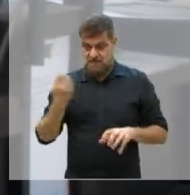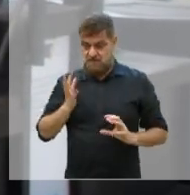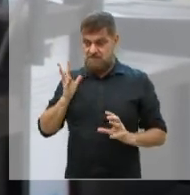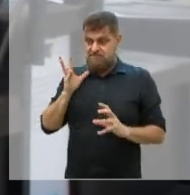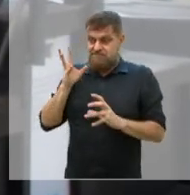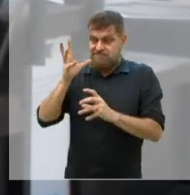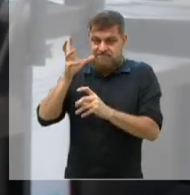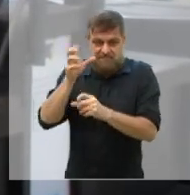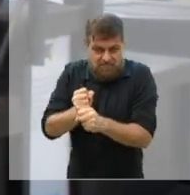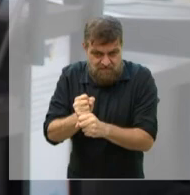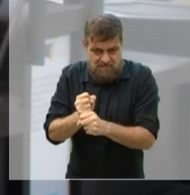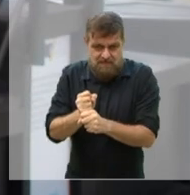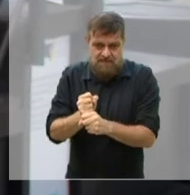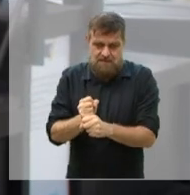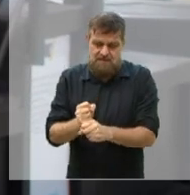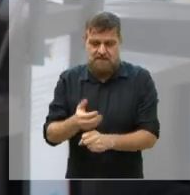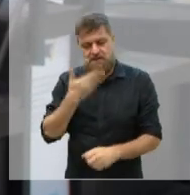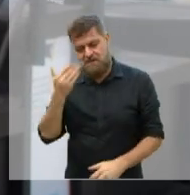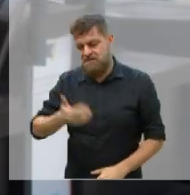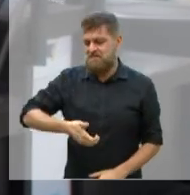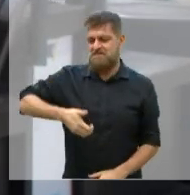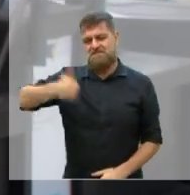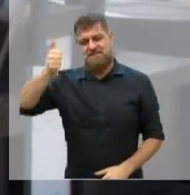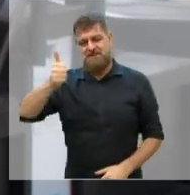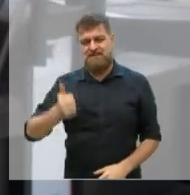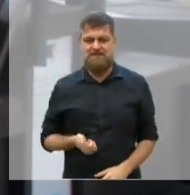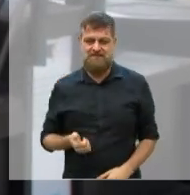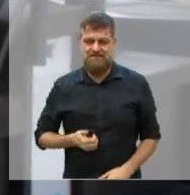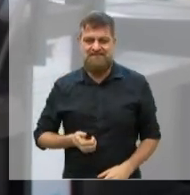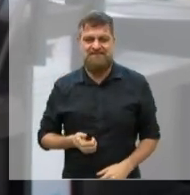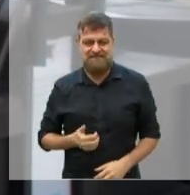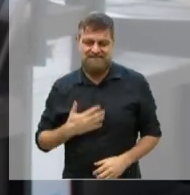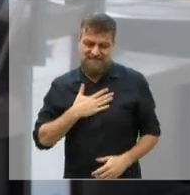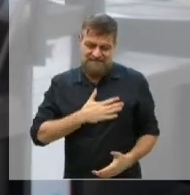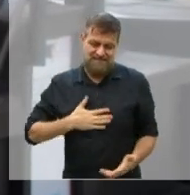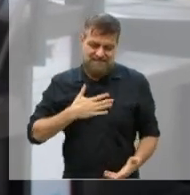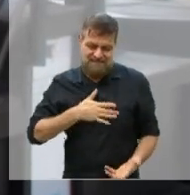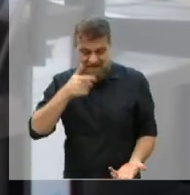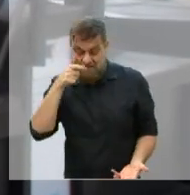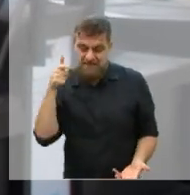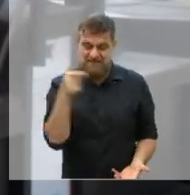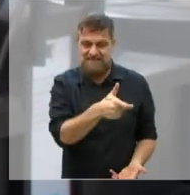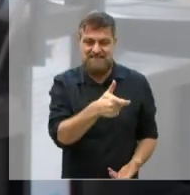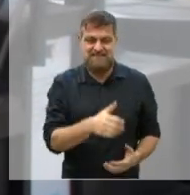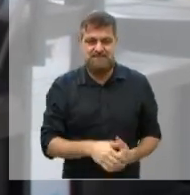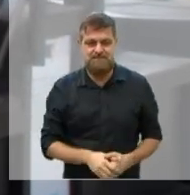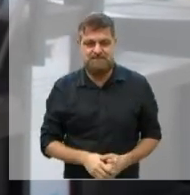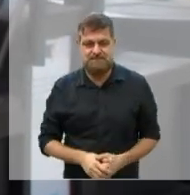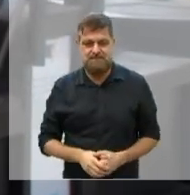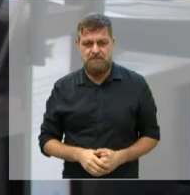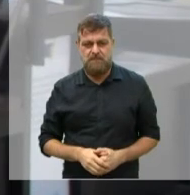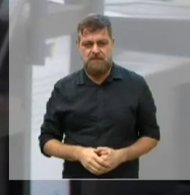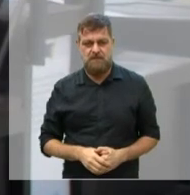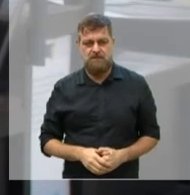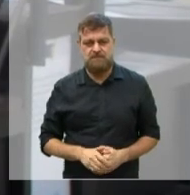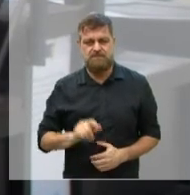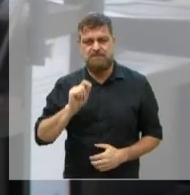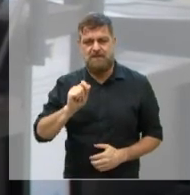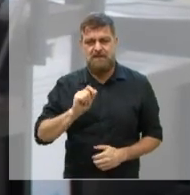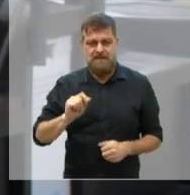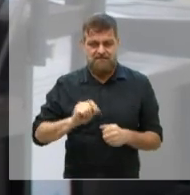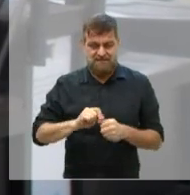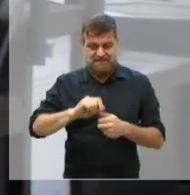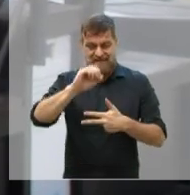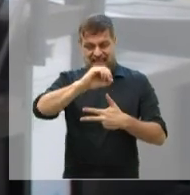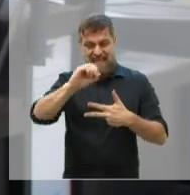consegue integrar essas coisas, a coisa fica muito mais divertida, né? Muito mais interessante, estimulante. Agora, para quem até vai prestar